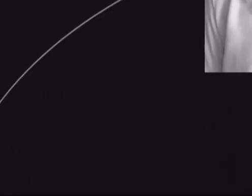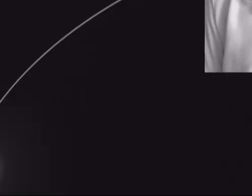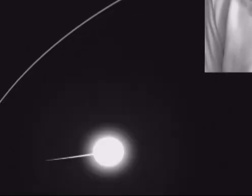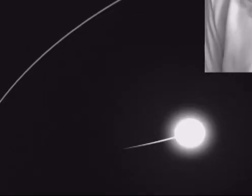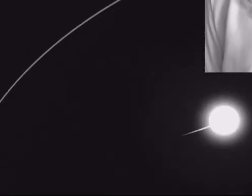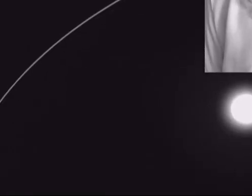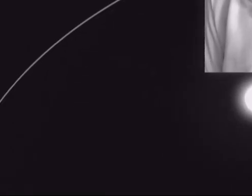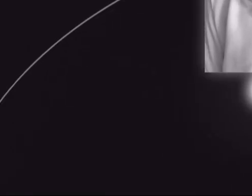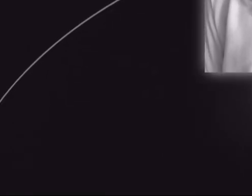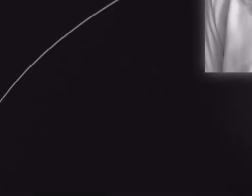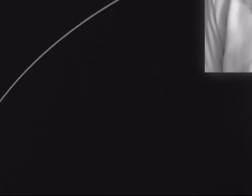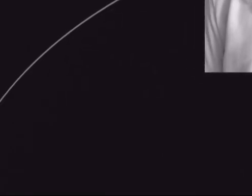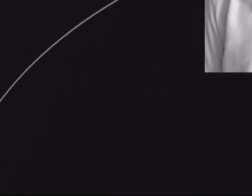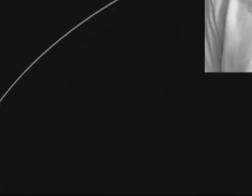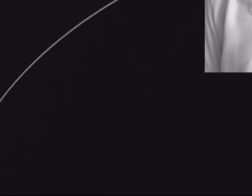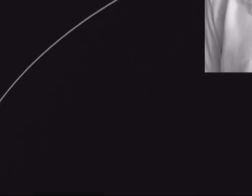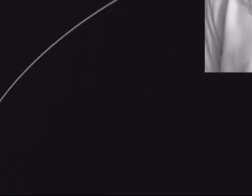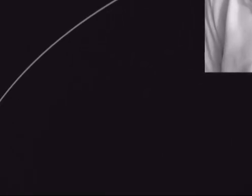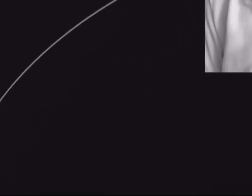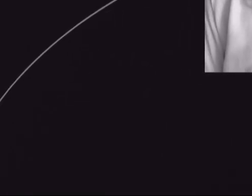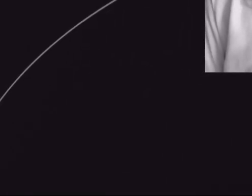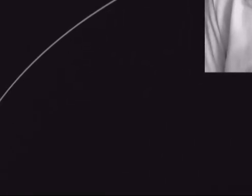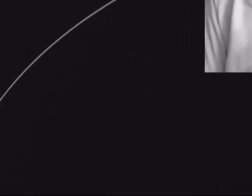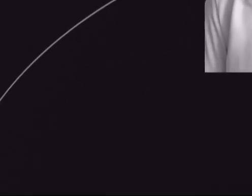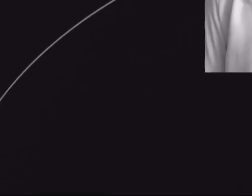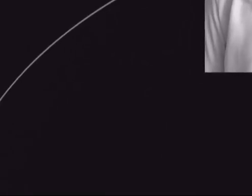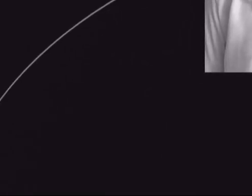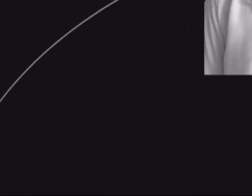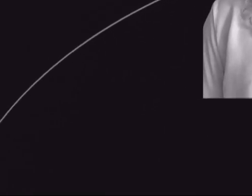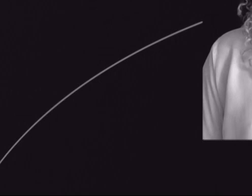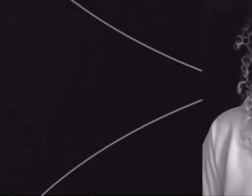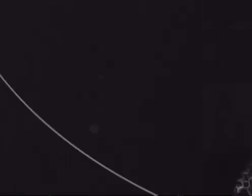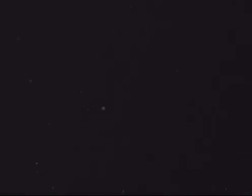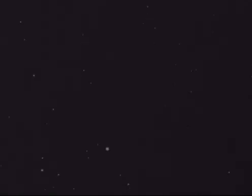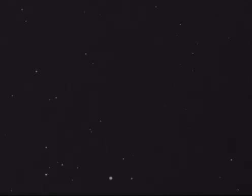night, take these broken wings and learn to